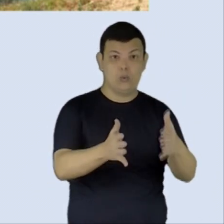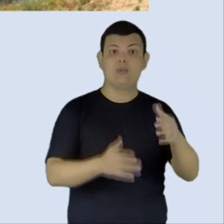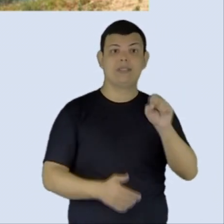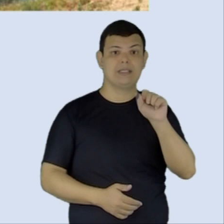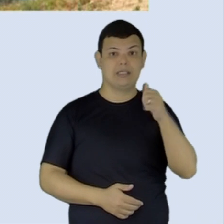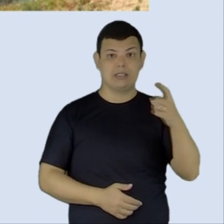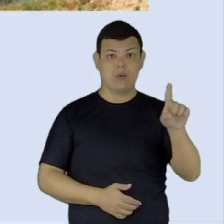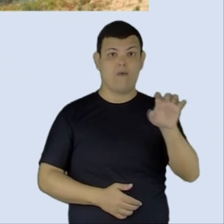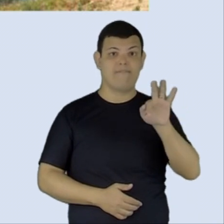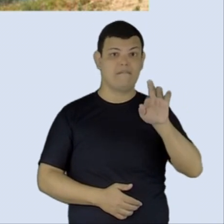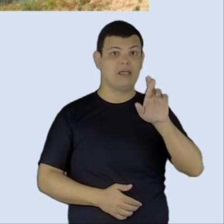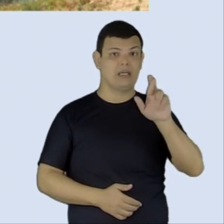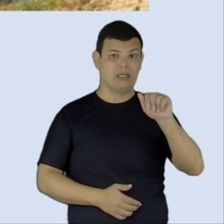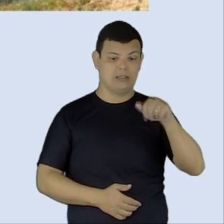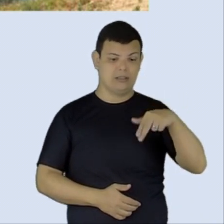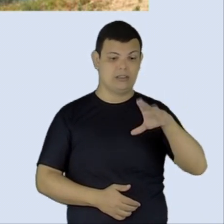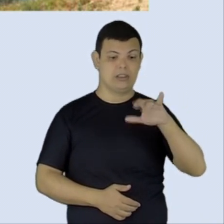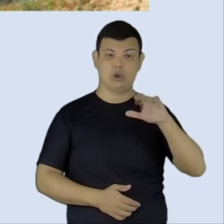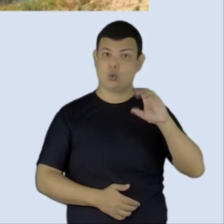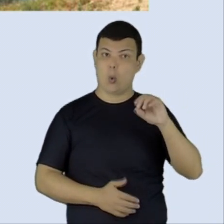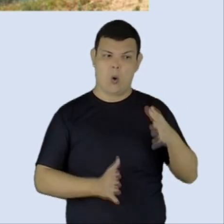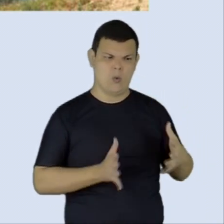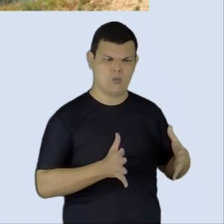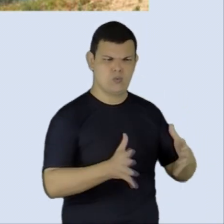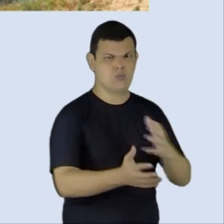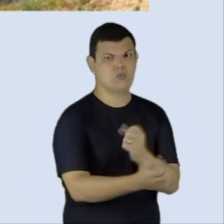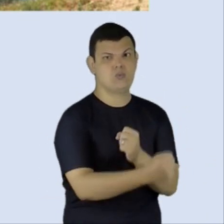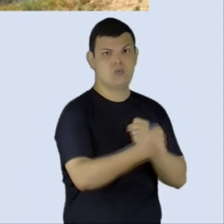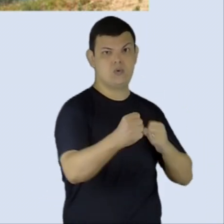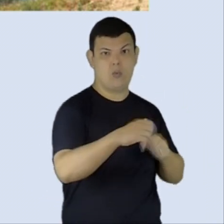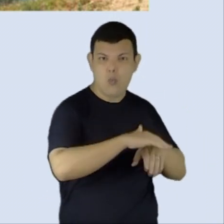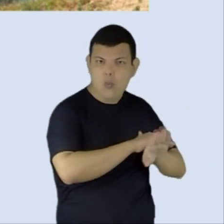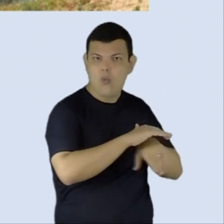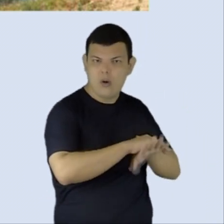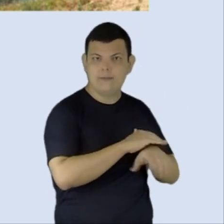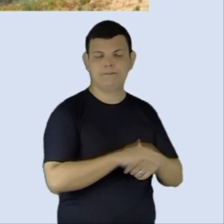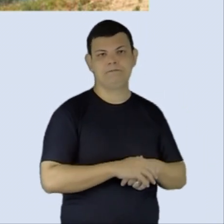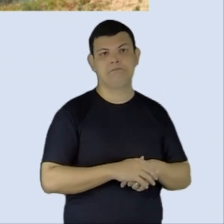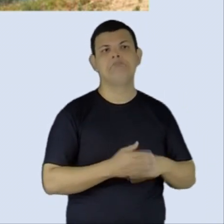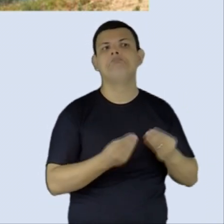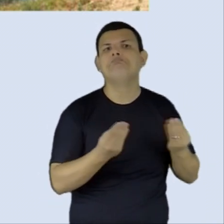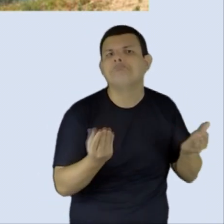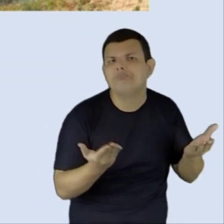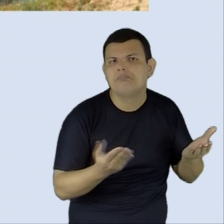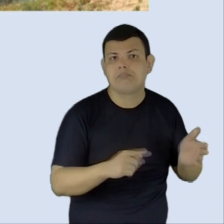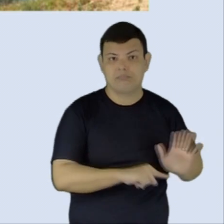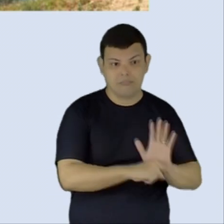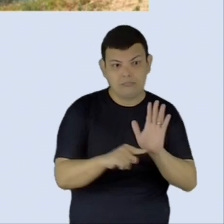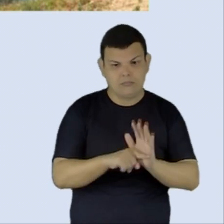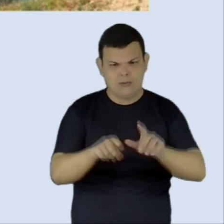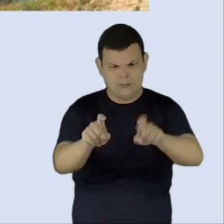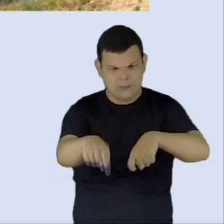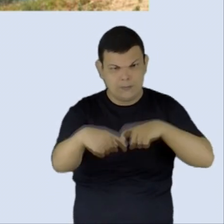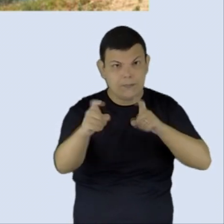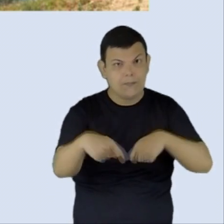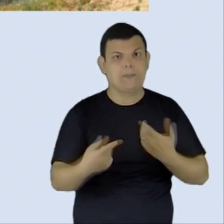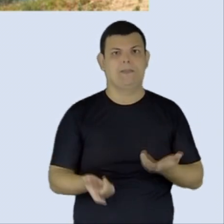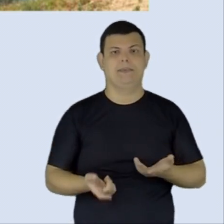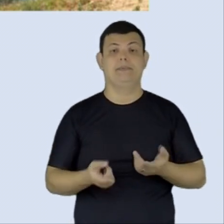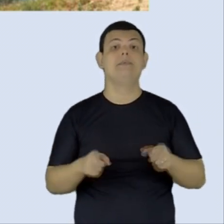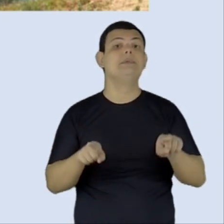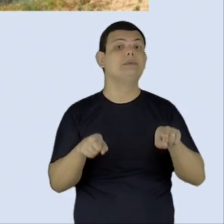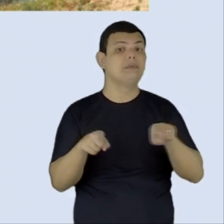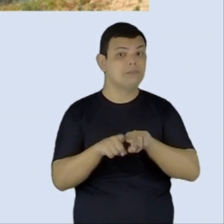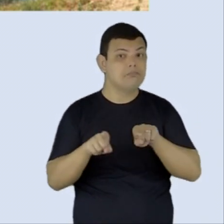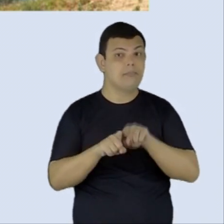sobre isso. Isso favorece, ó, a irrigação da lavoura, né, a agricultura, e essa